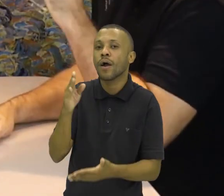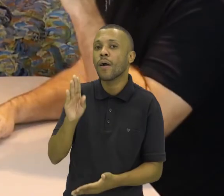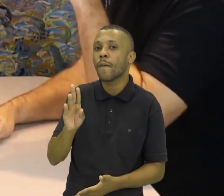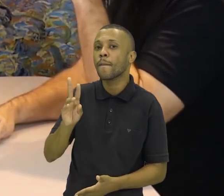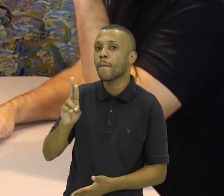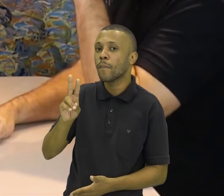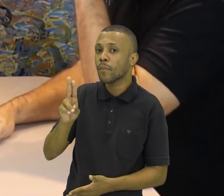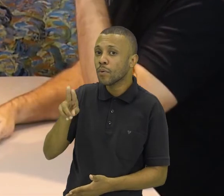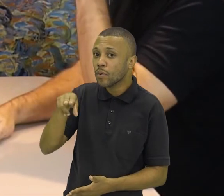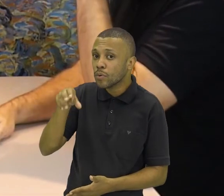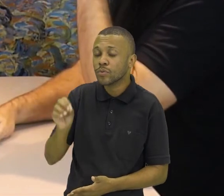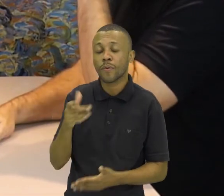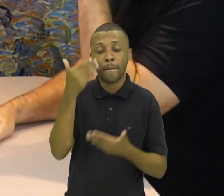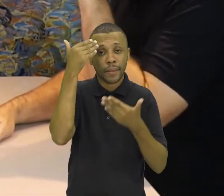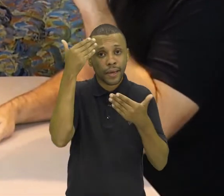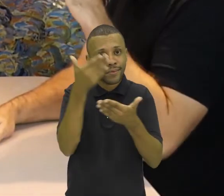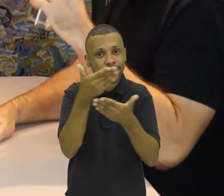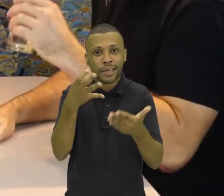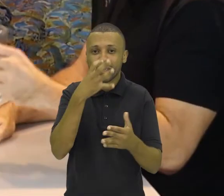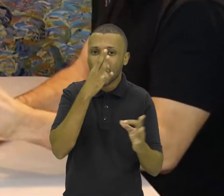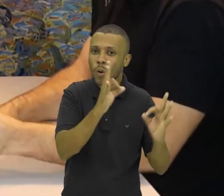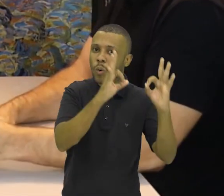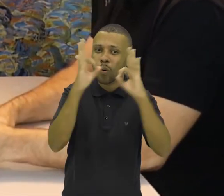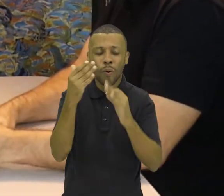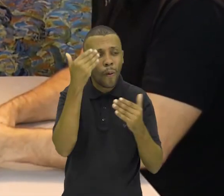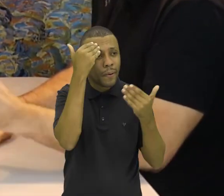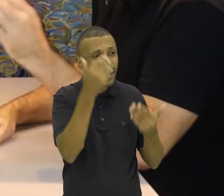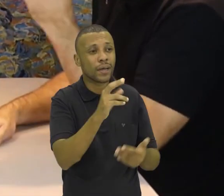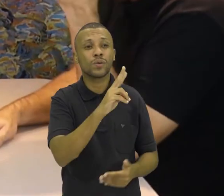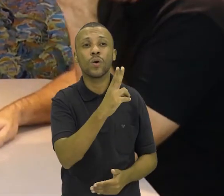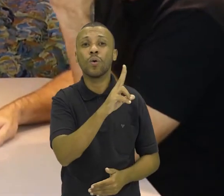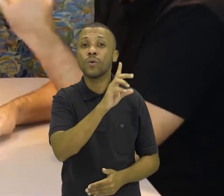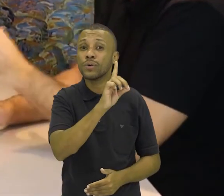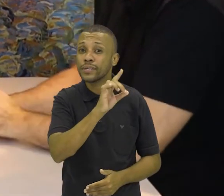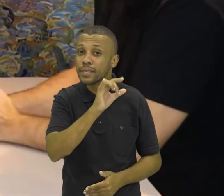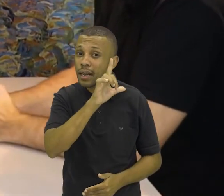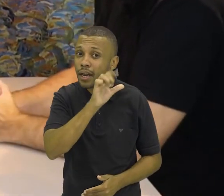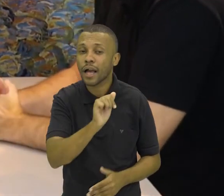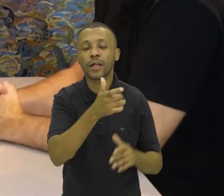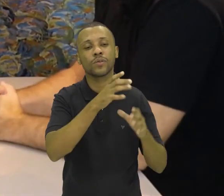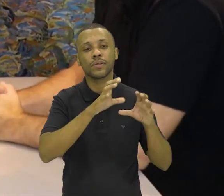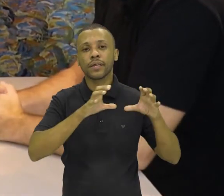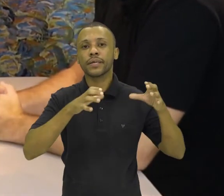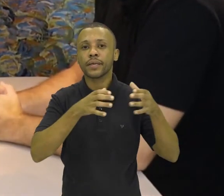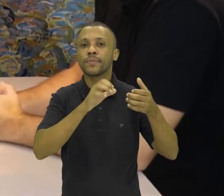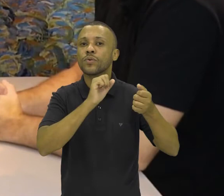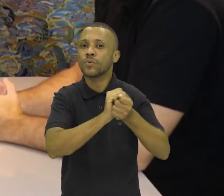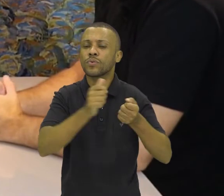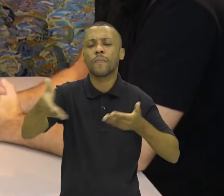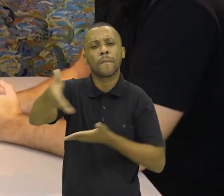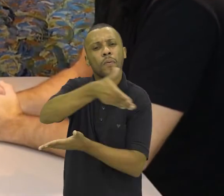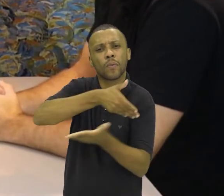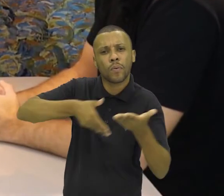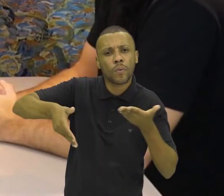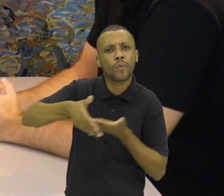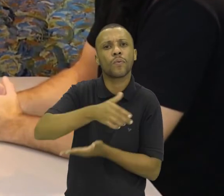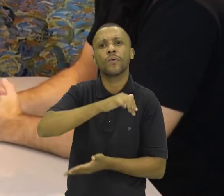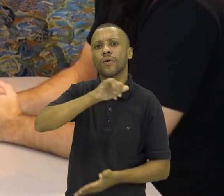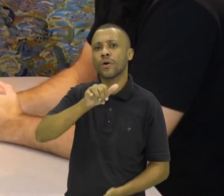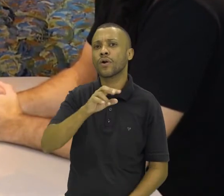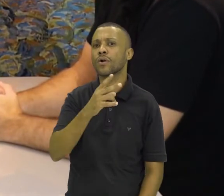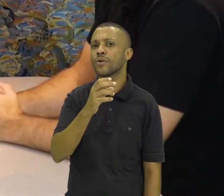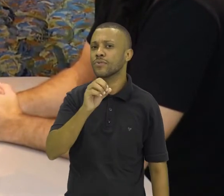muito obrigado Bruno, obrigado a vocês que estão em casa, obrigado Údila, obrigado a toda essa equipe, essas pessoas que estão aqui,